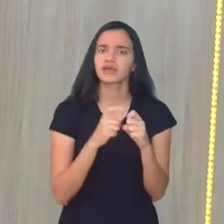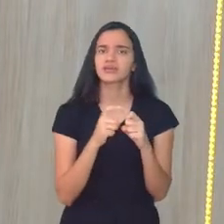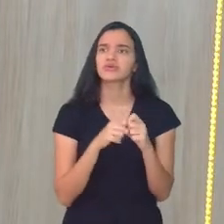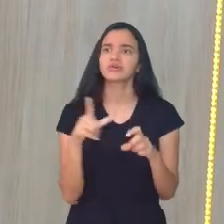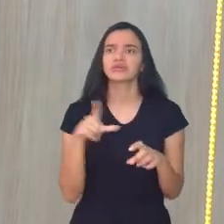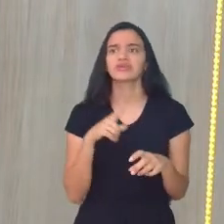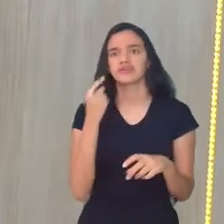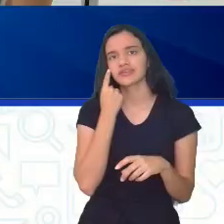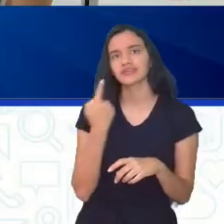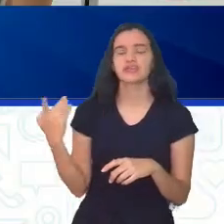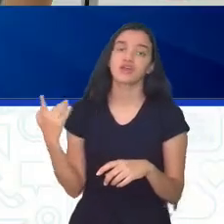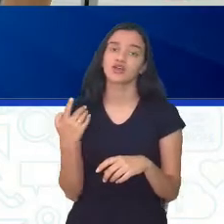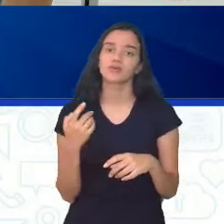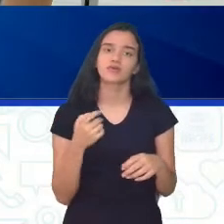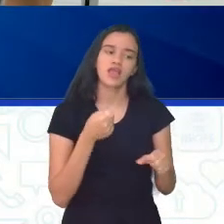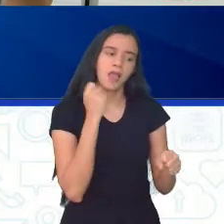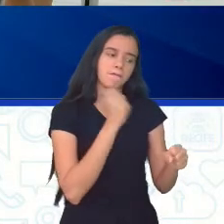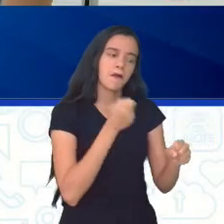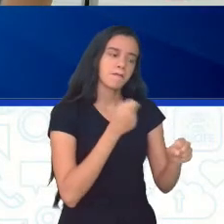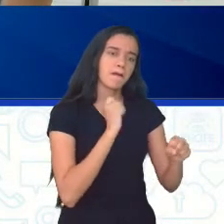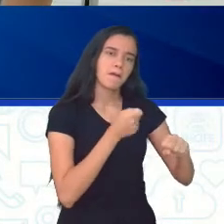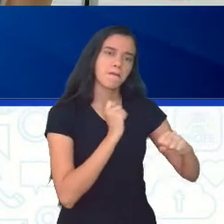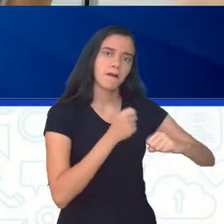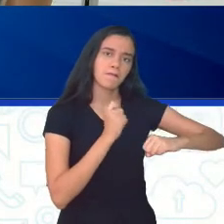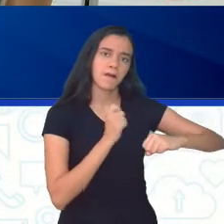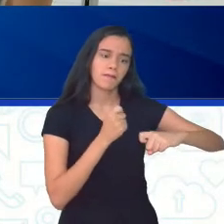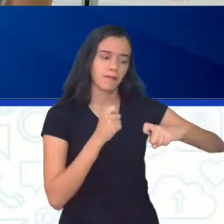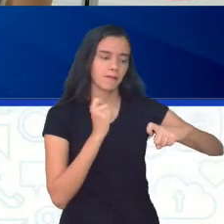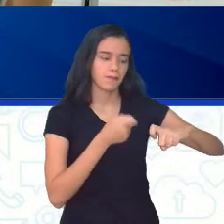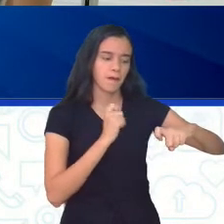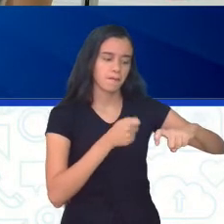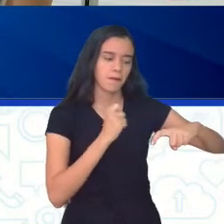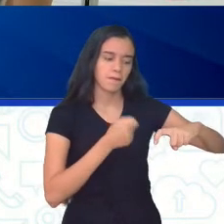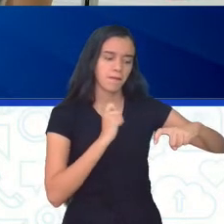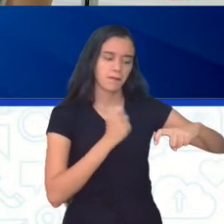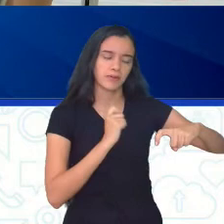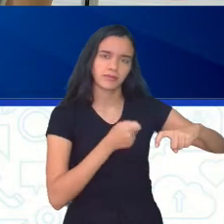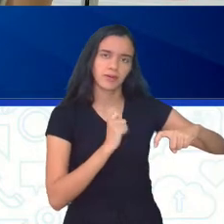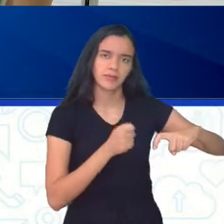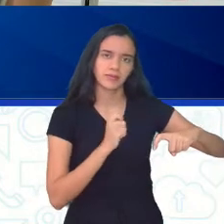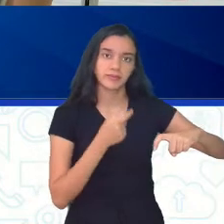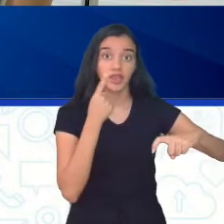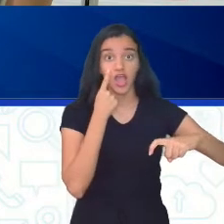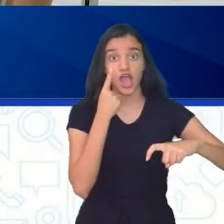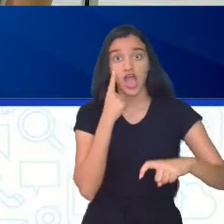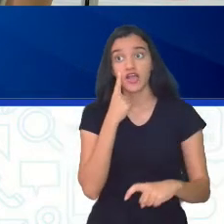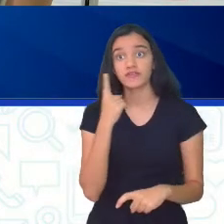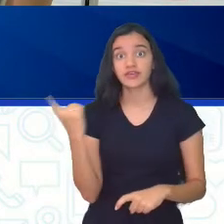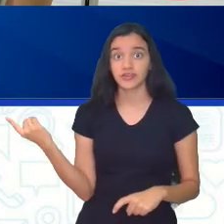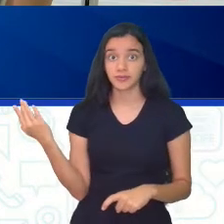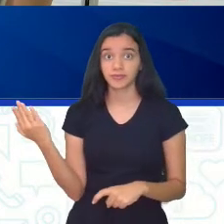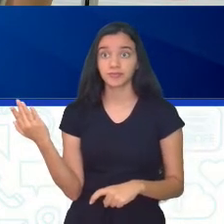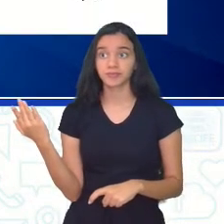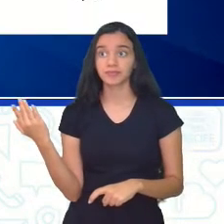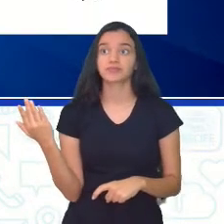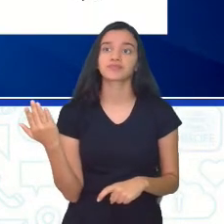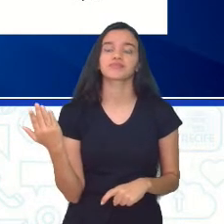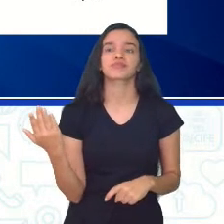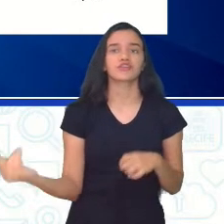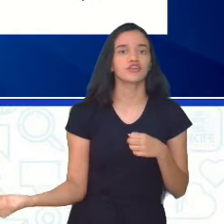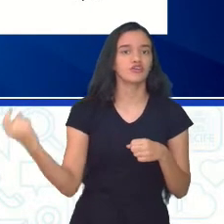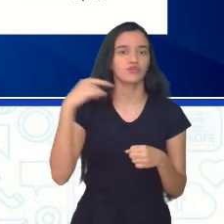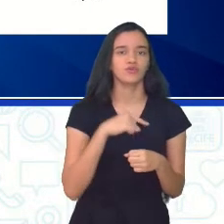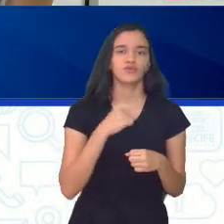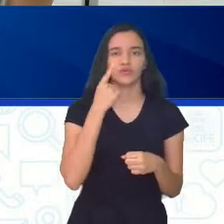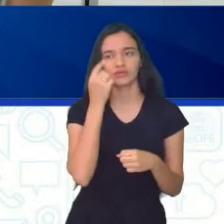tinha esse tipo de martelinho? Vejam que esse martelinho não é, né? Deixa eu voltar ele